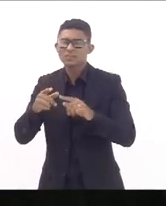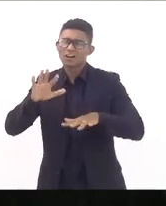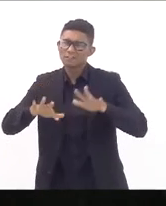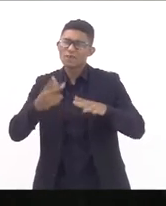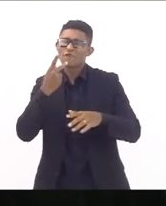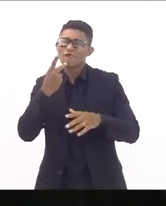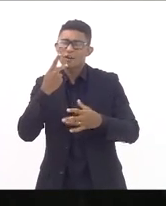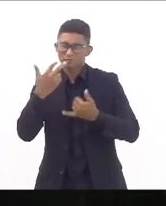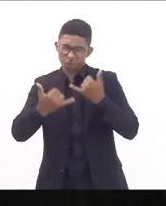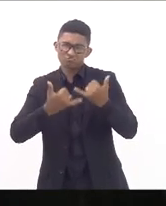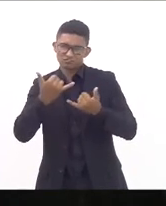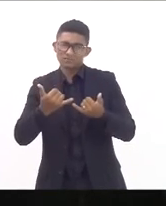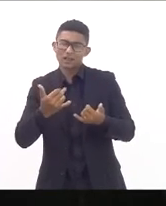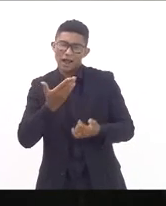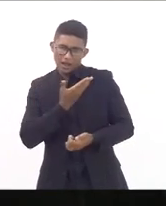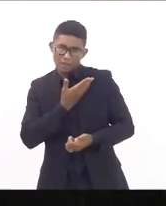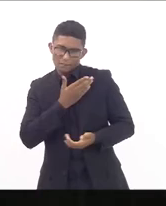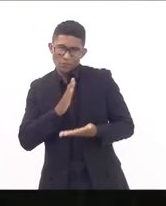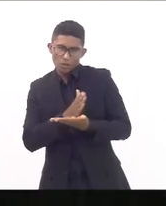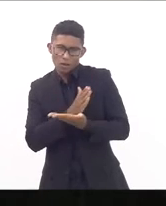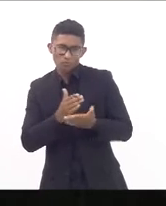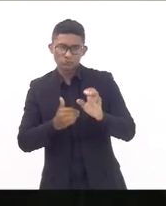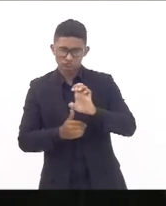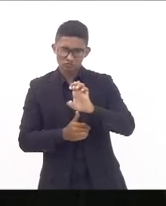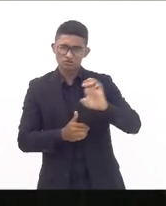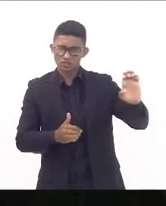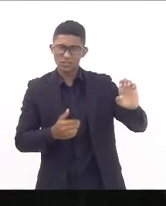da esquerda, que eu sou um